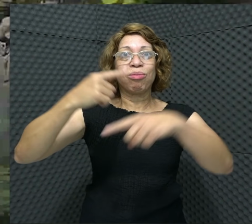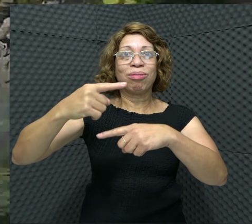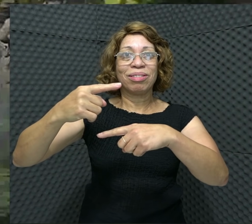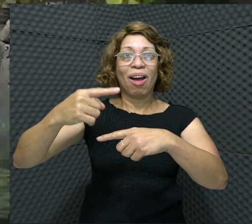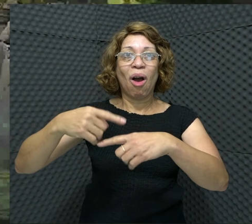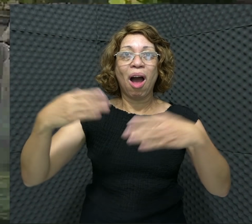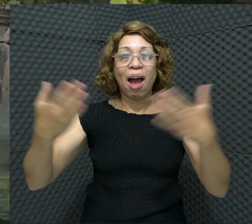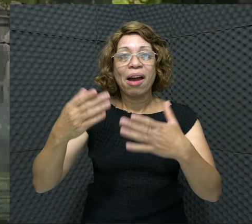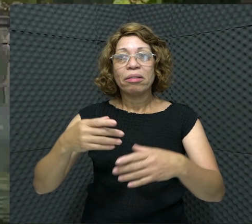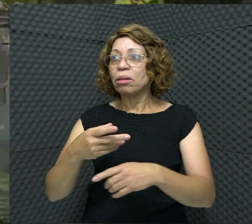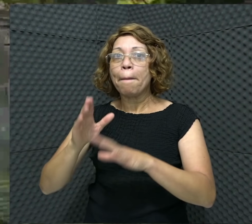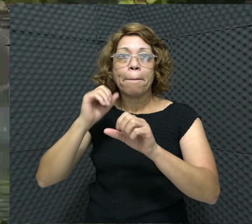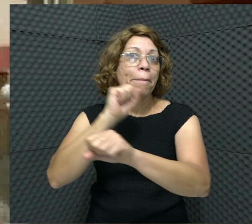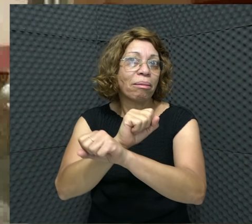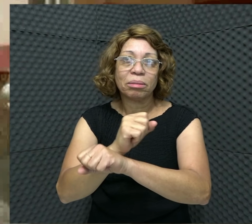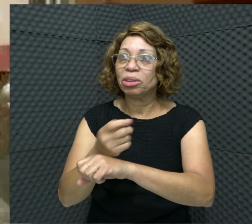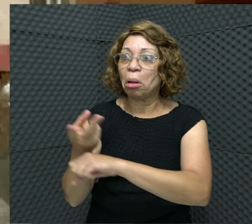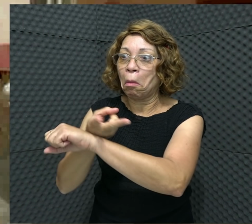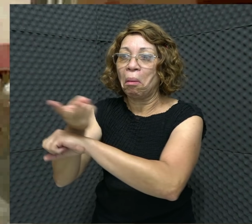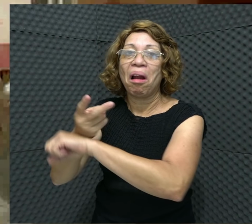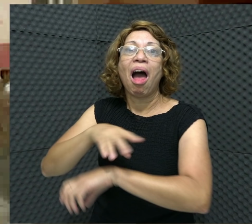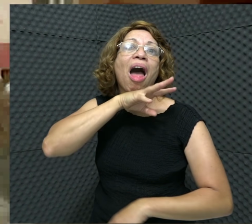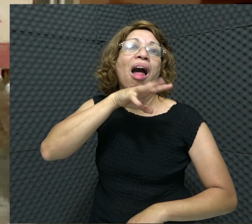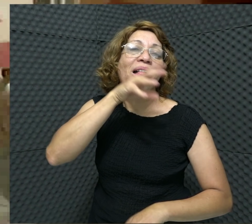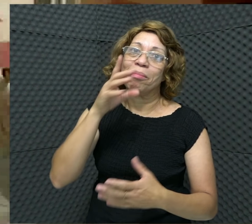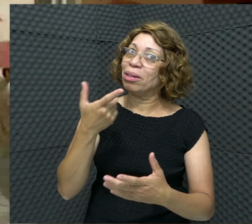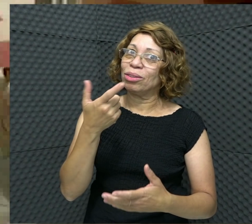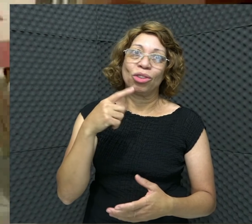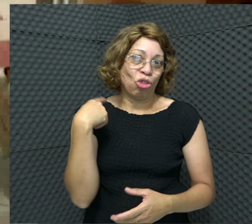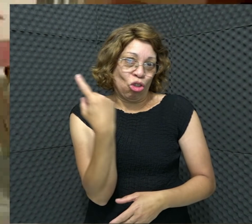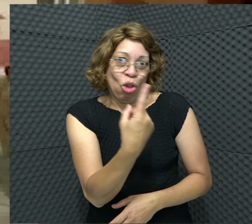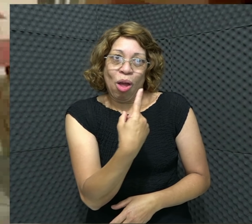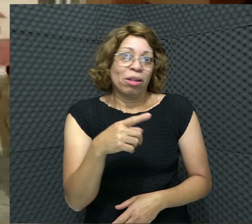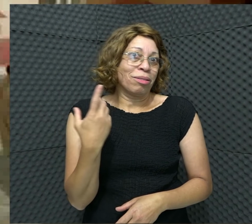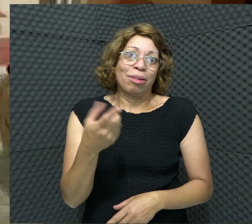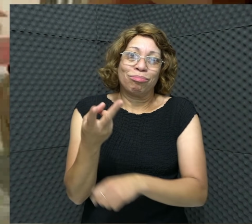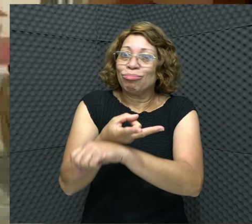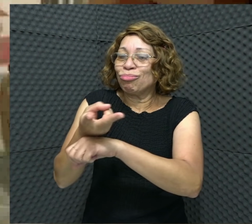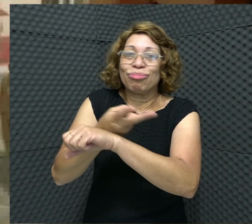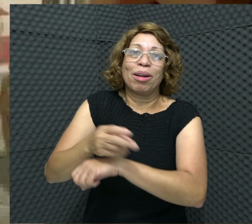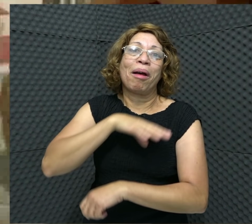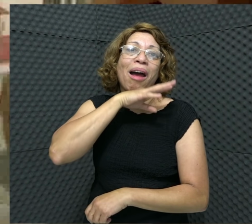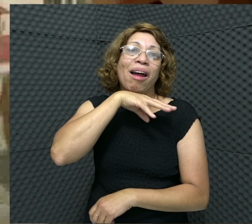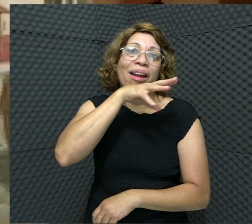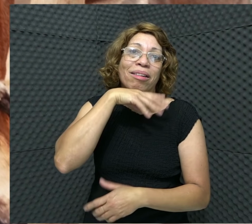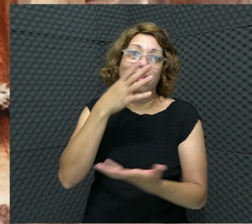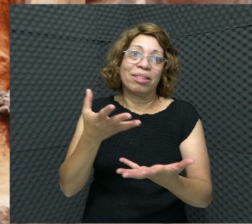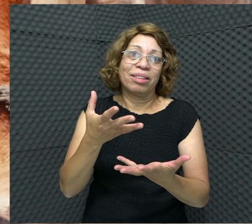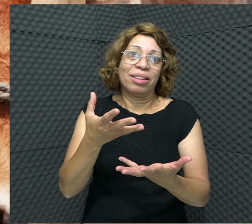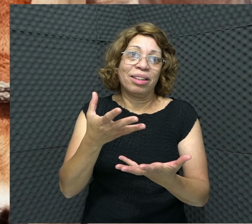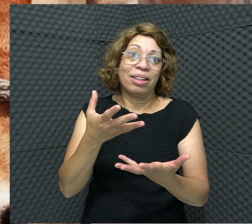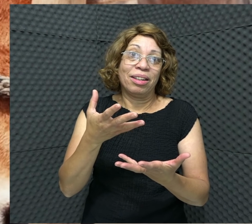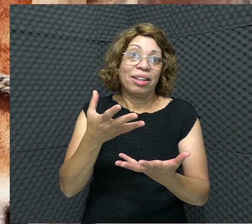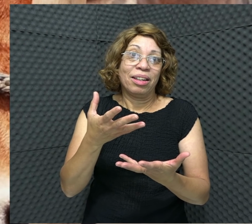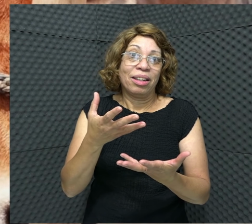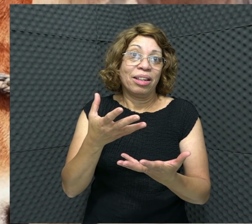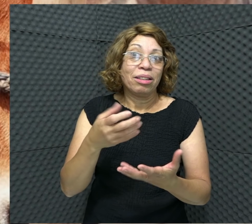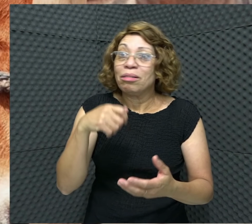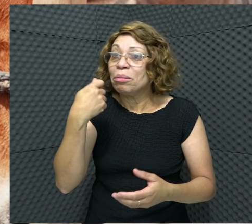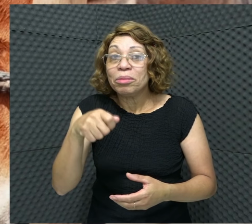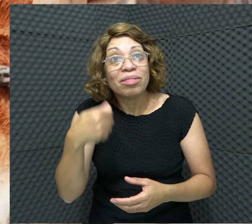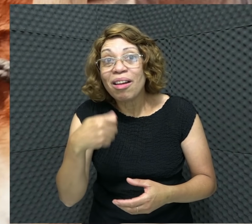indo atrás dos animais, né, caçando atrás desses animais, e nós passamos a pegar esses animais e criar eles dentro de